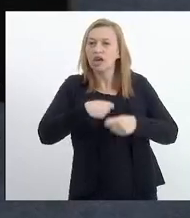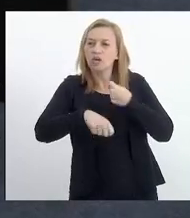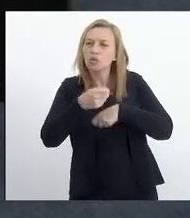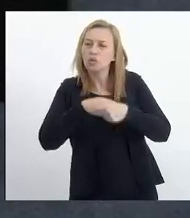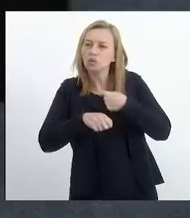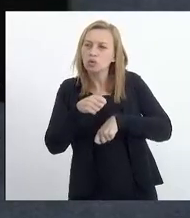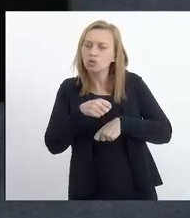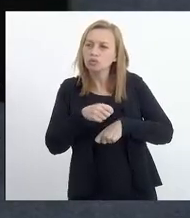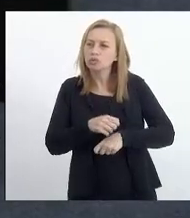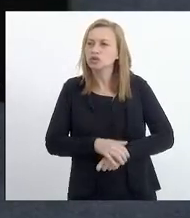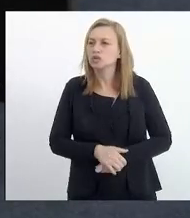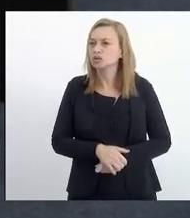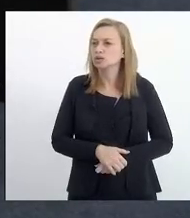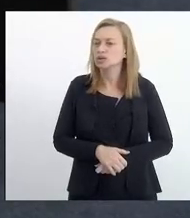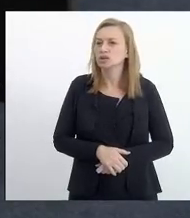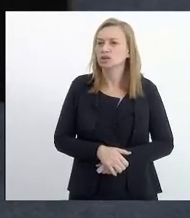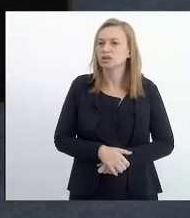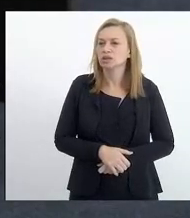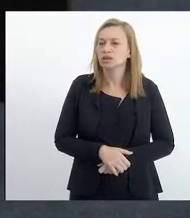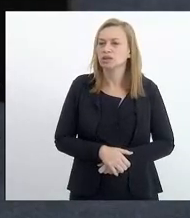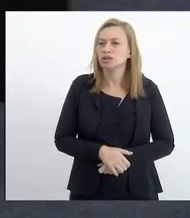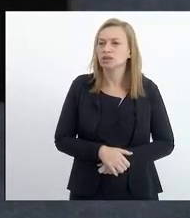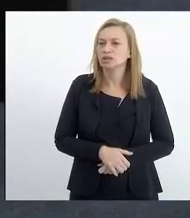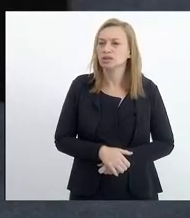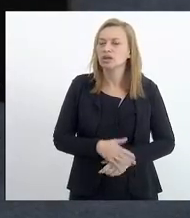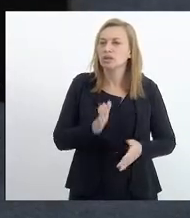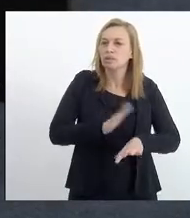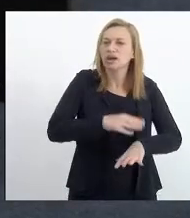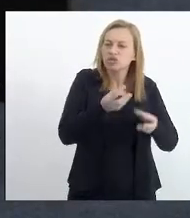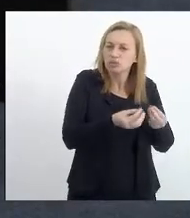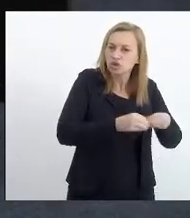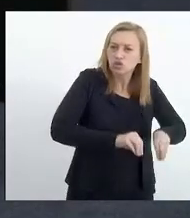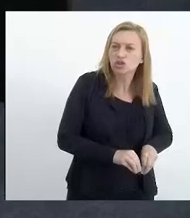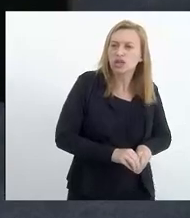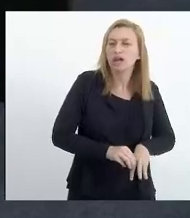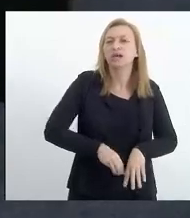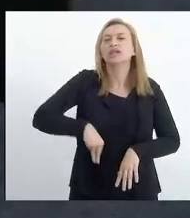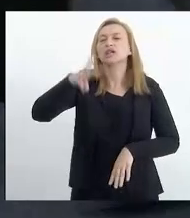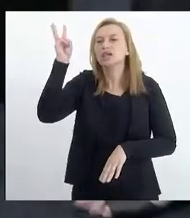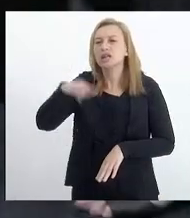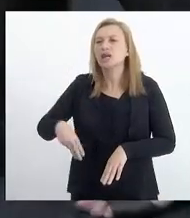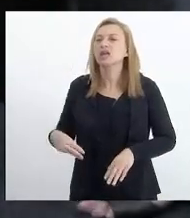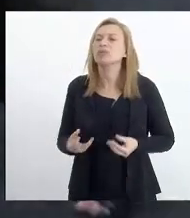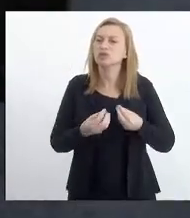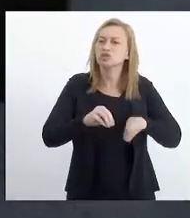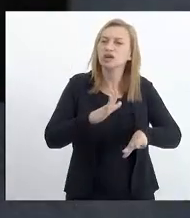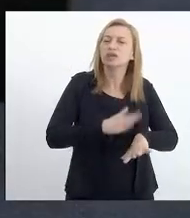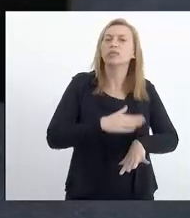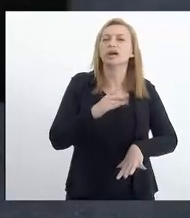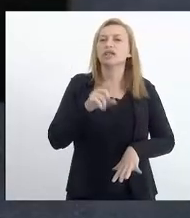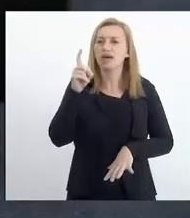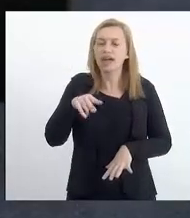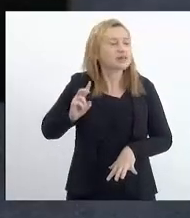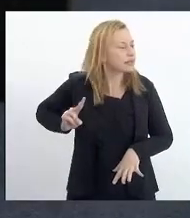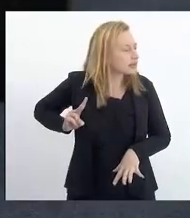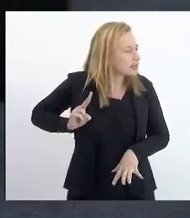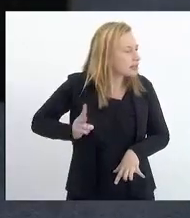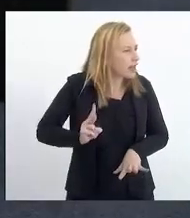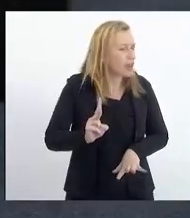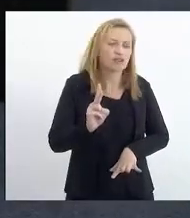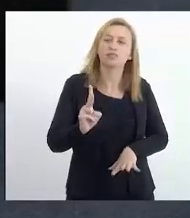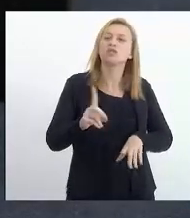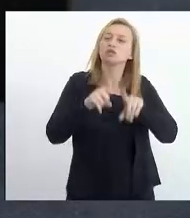econômico, quem é mais prejudicado, quem é o alvo nesse processo, é sempre